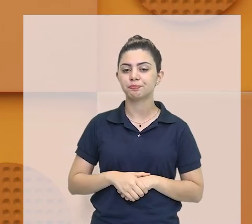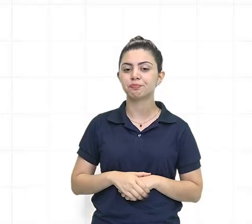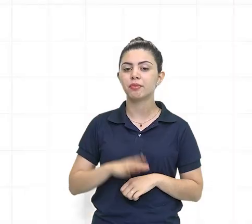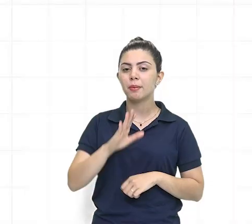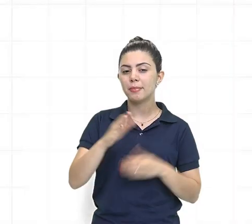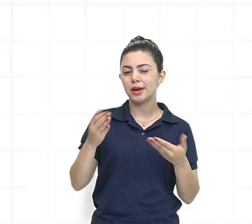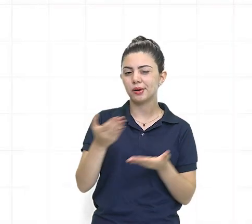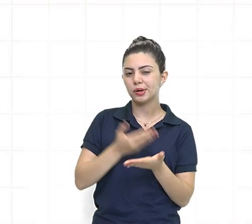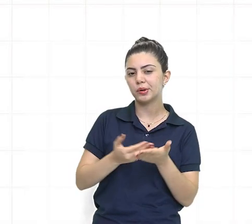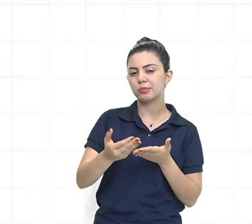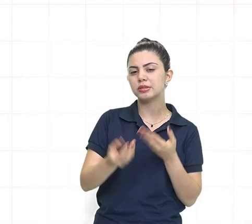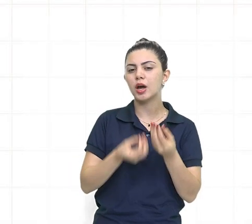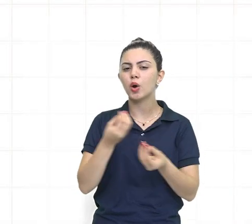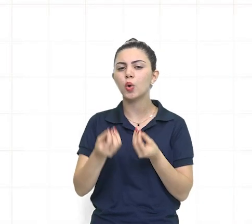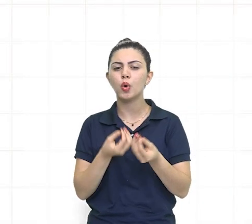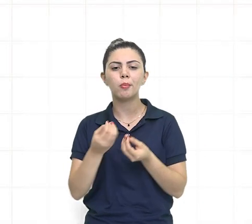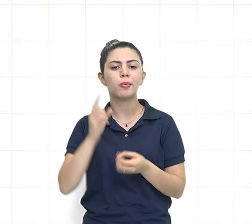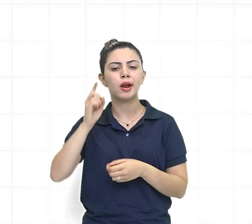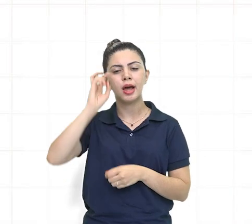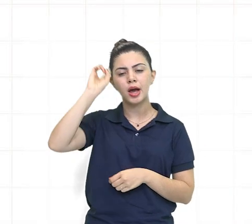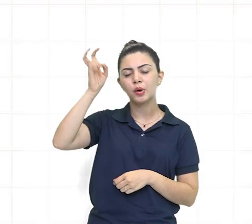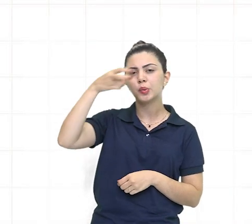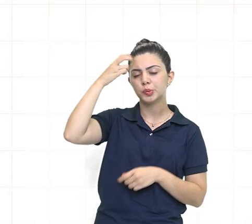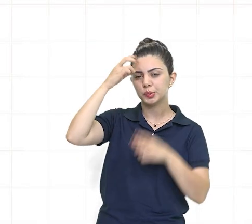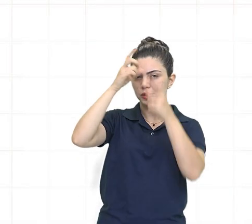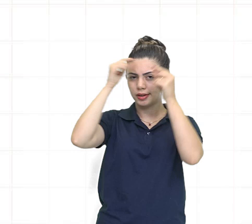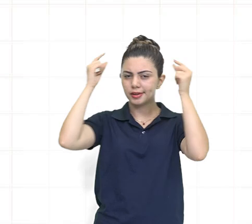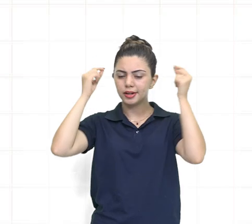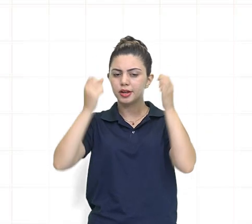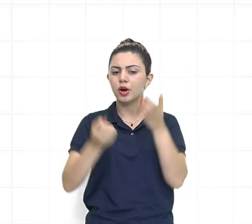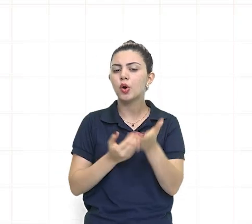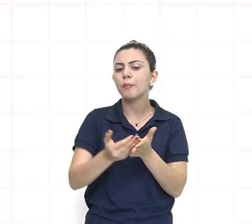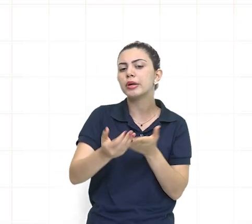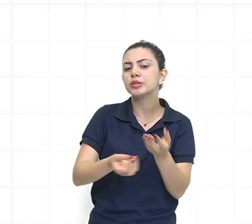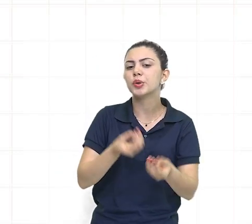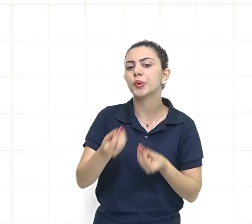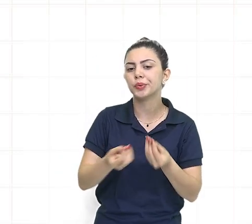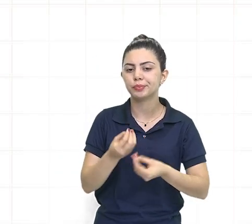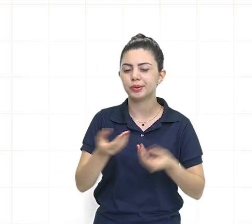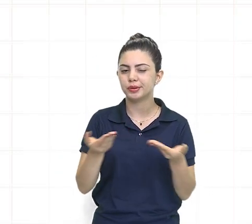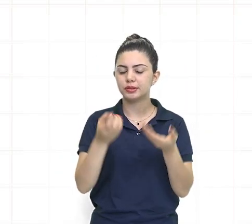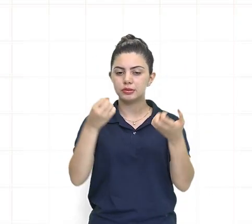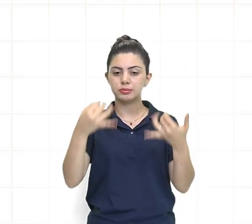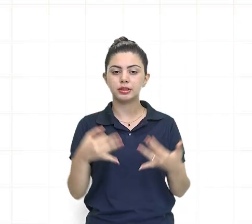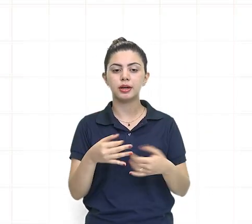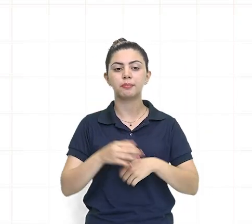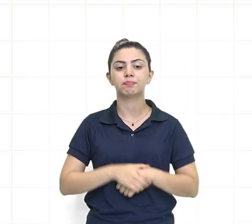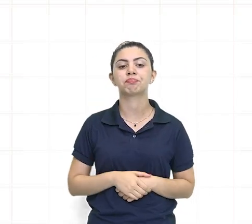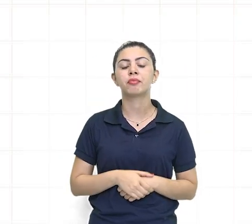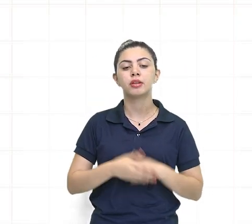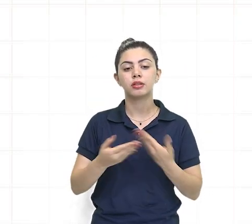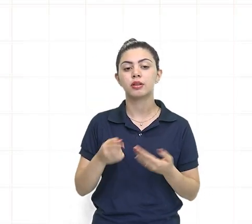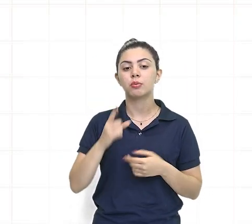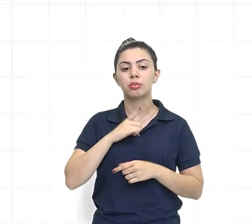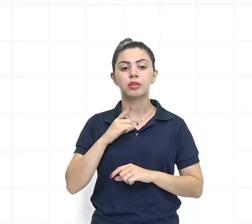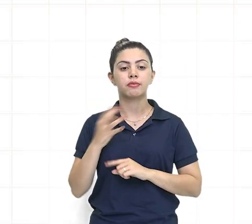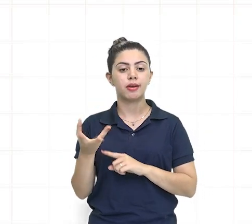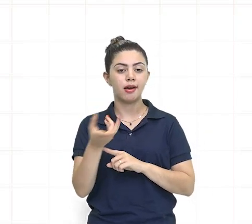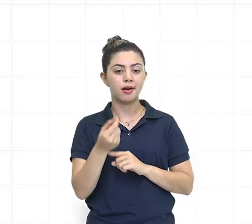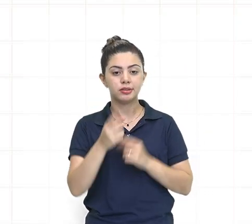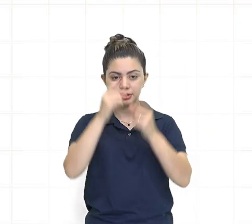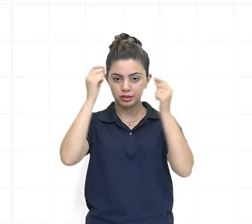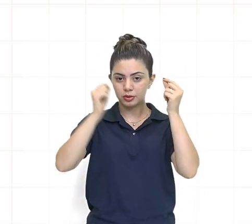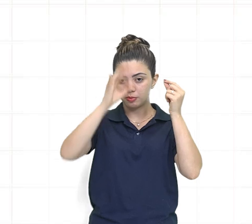cultura helenística grega, tá? A arte greco-romana se desenvolveu aproximadamente nos séculos 8